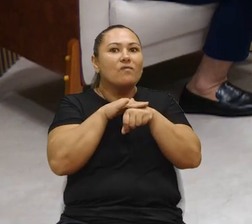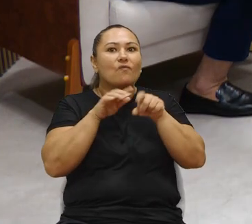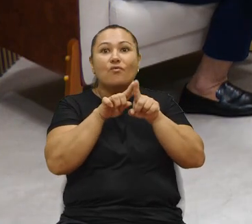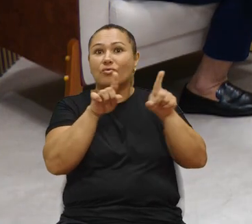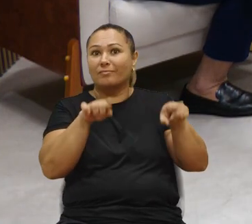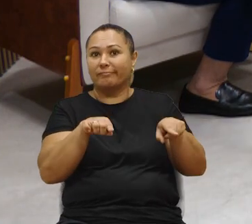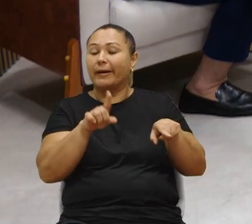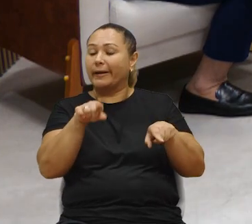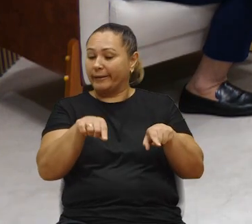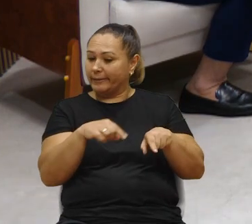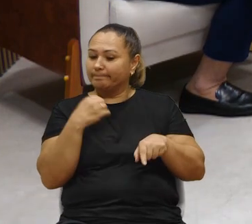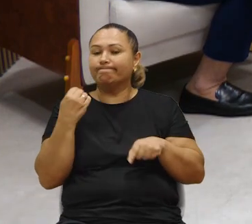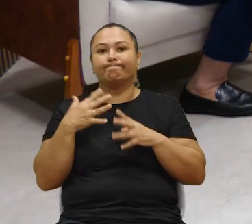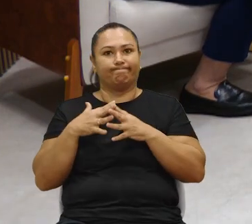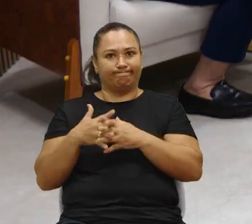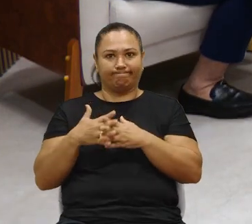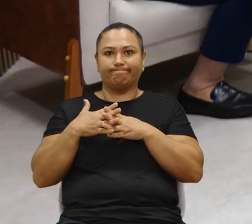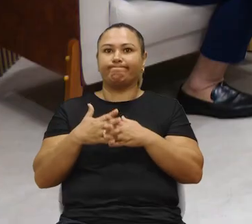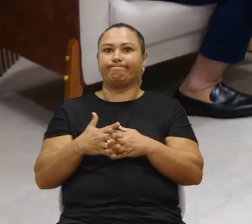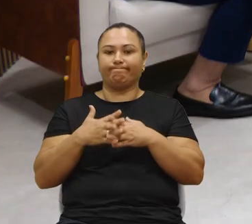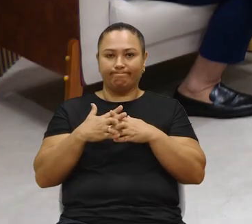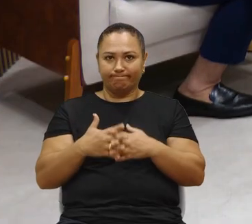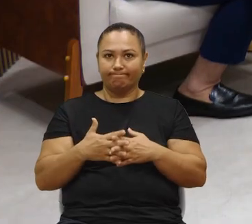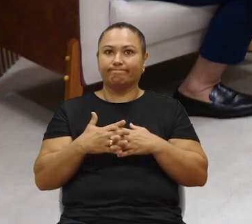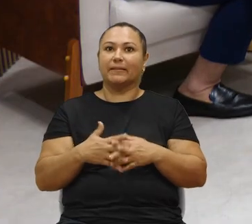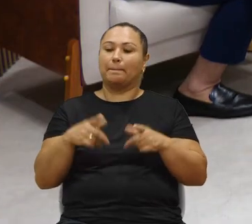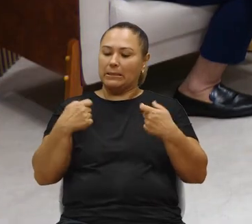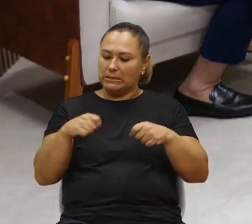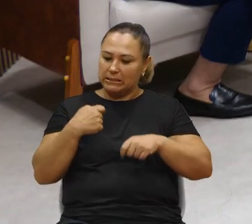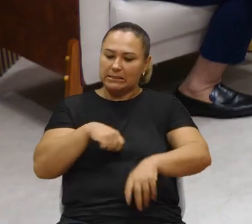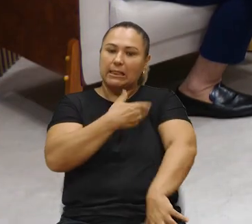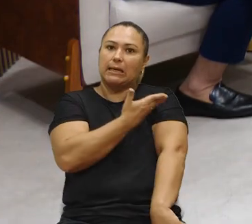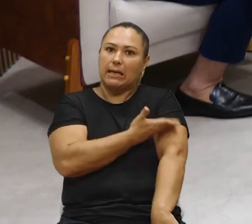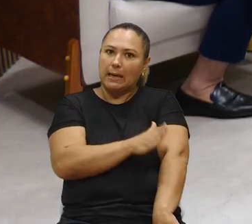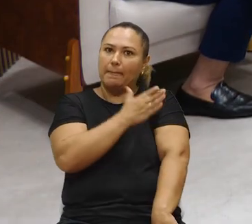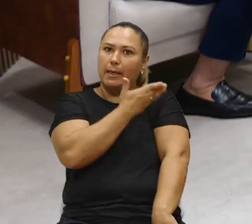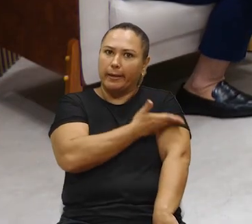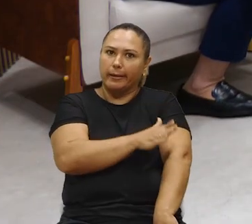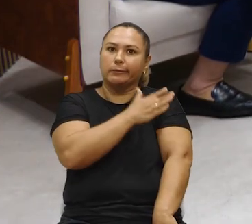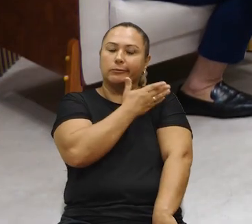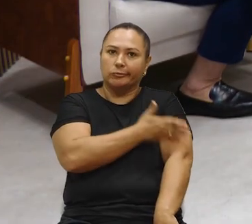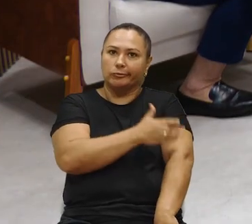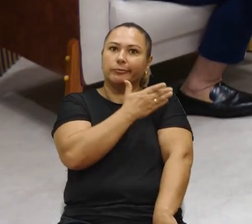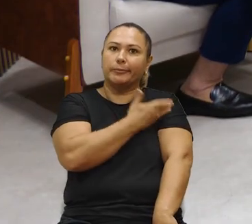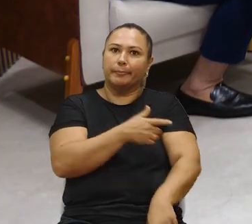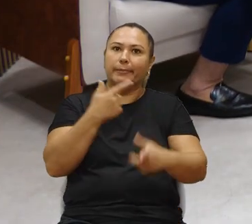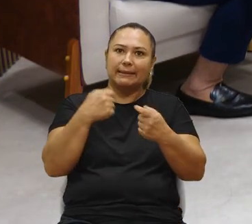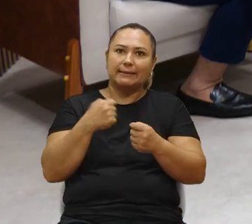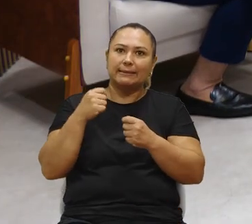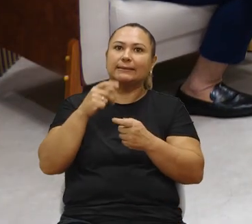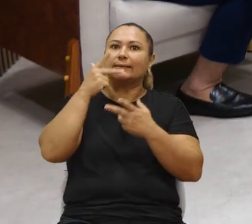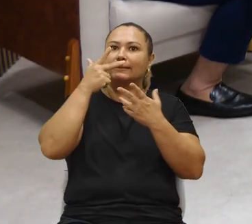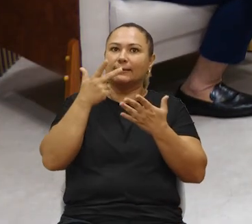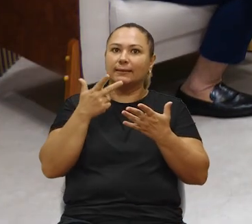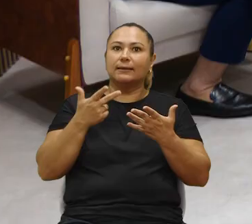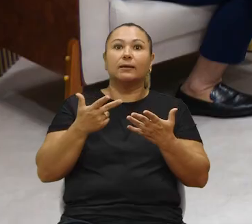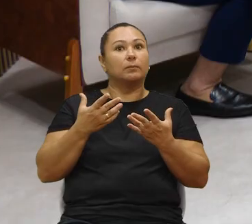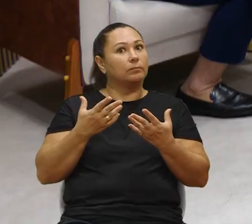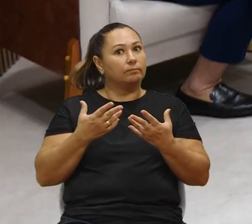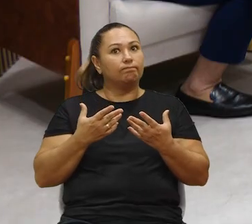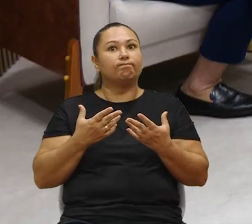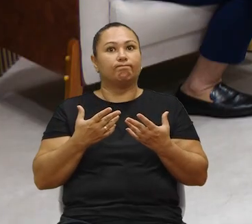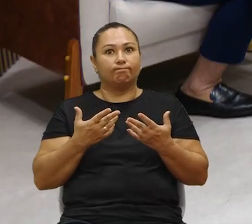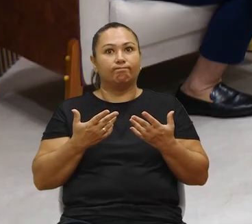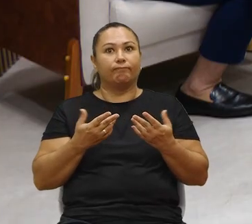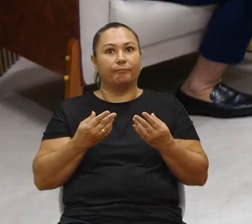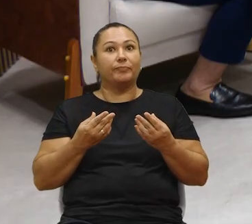o líder vai falar com... é muito complicado. Então, precisa de um treinamento, precisa de uma filtragem